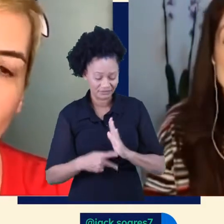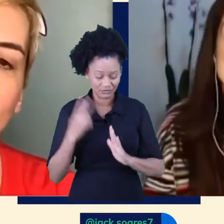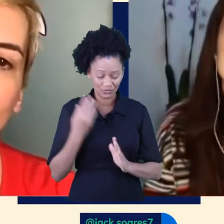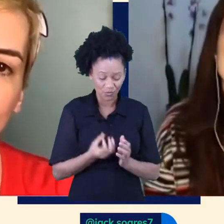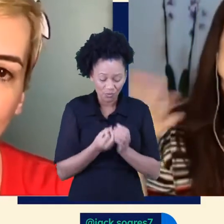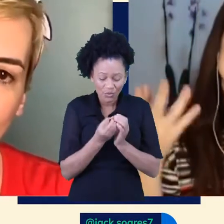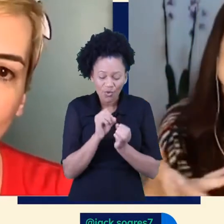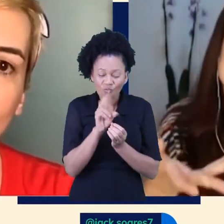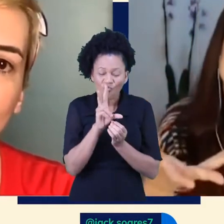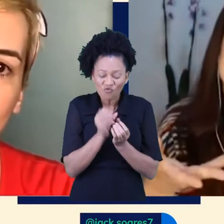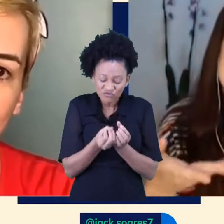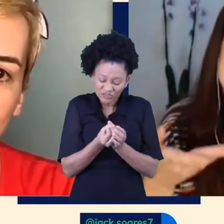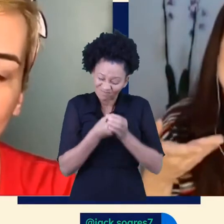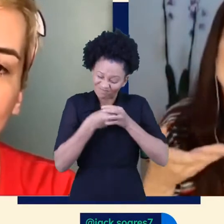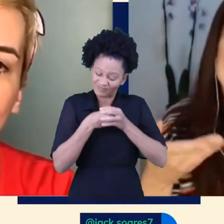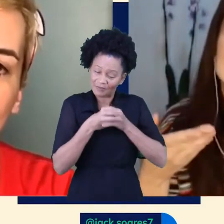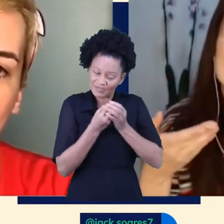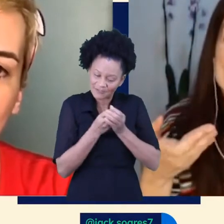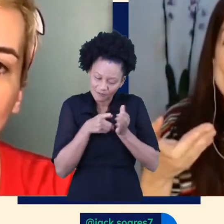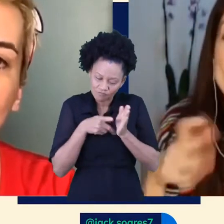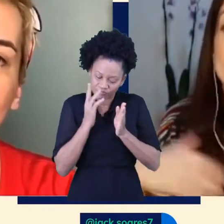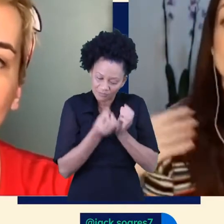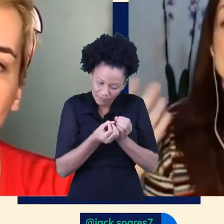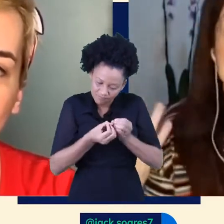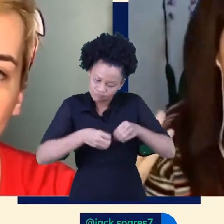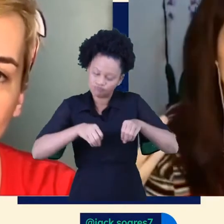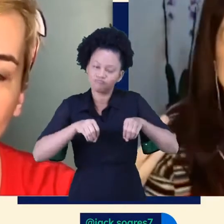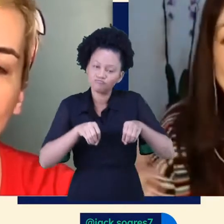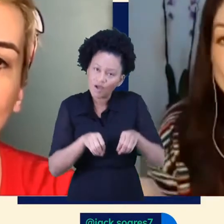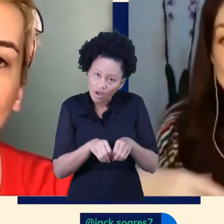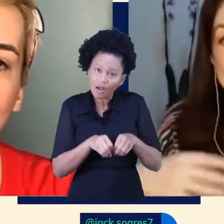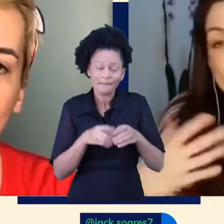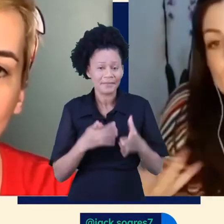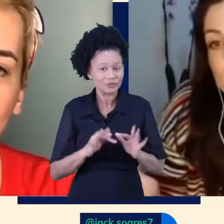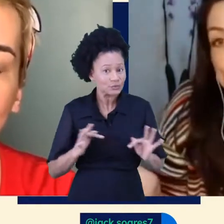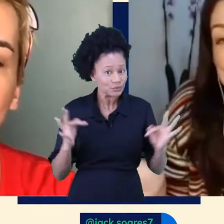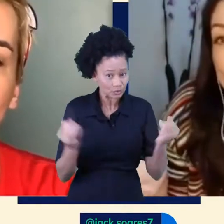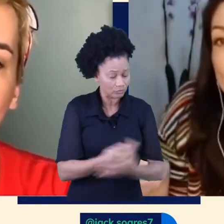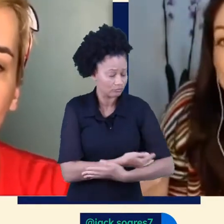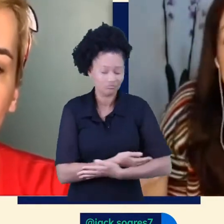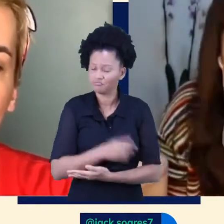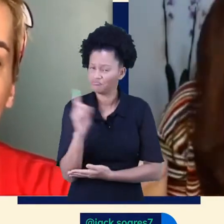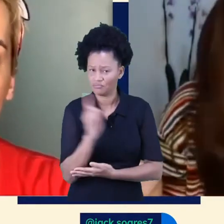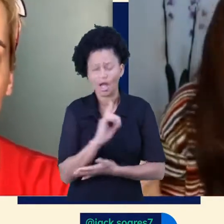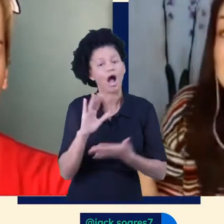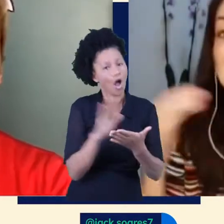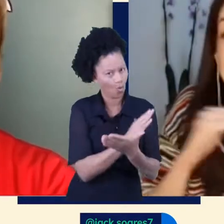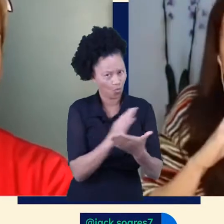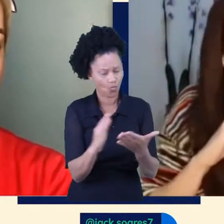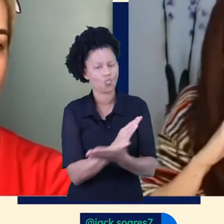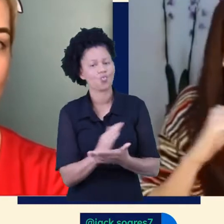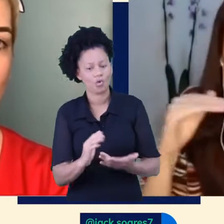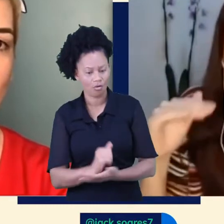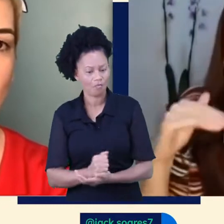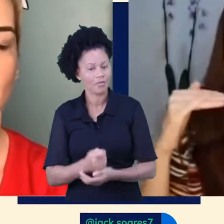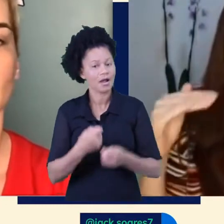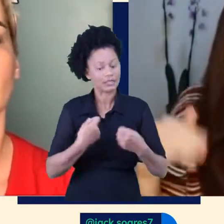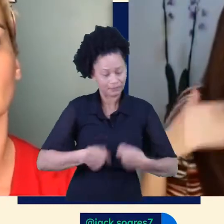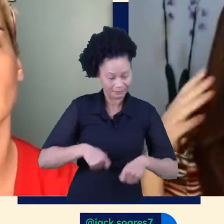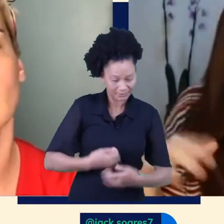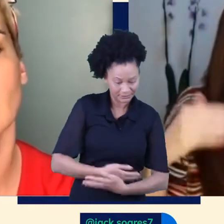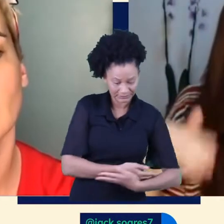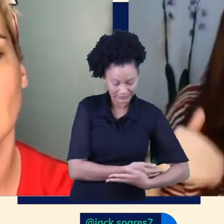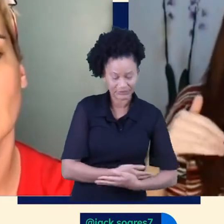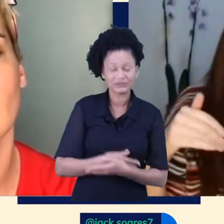as pessoas, todos os bebês que passam por isso e que precisam. Tem bebês que nascem com genitália ambígua e que não tem nenhuma